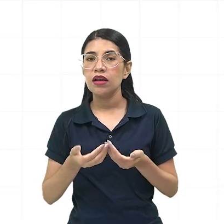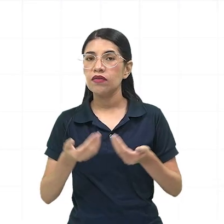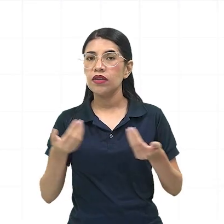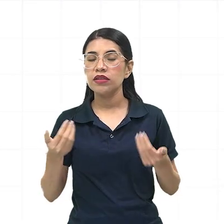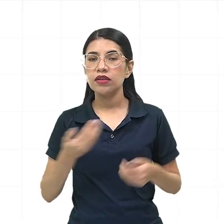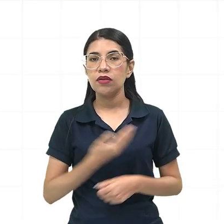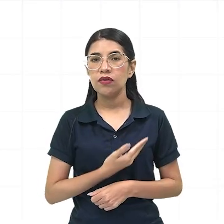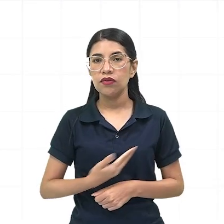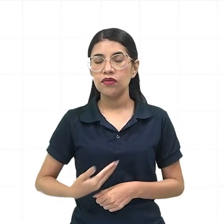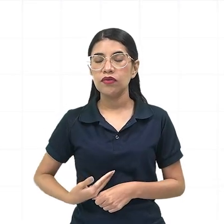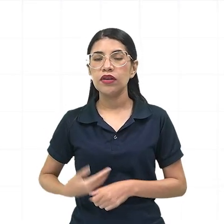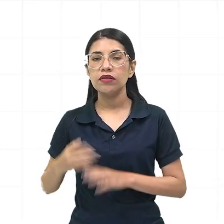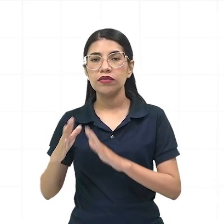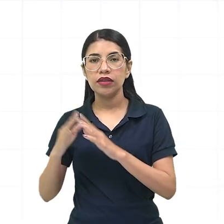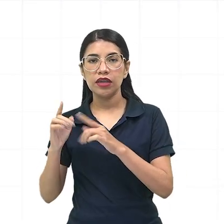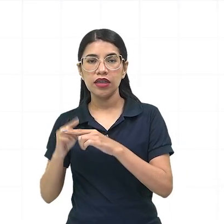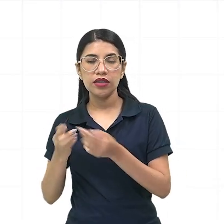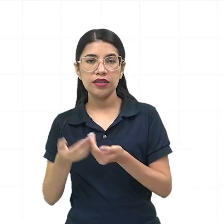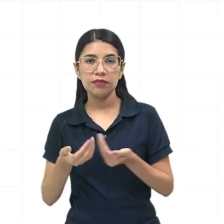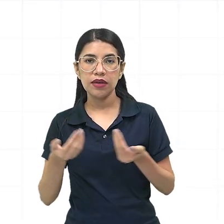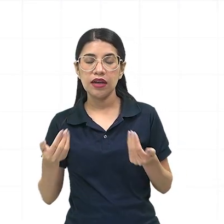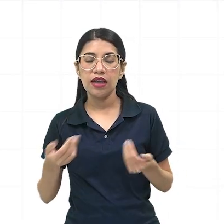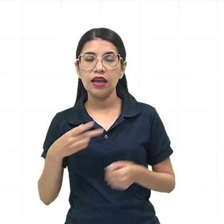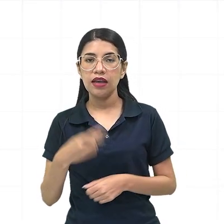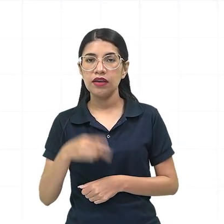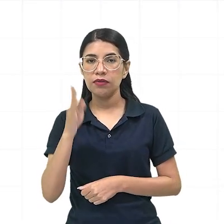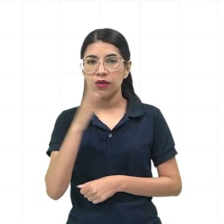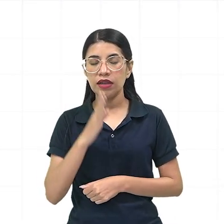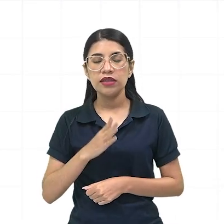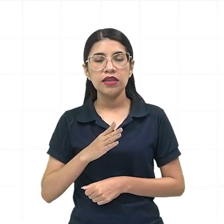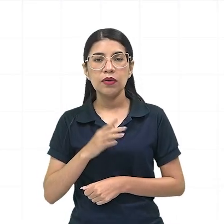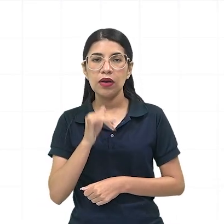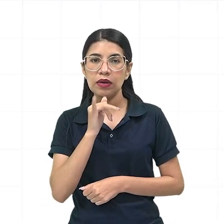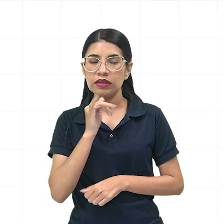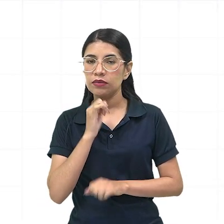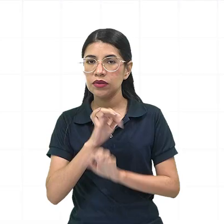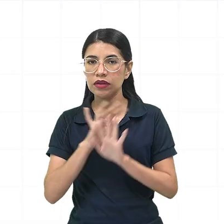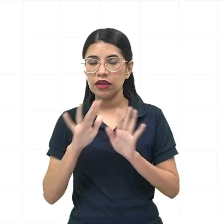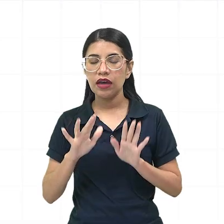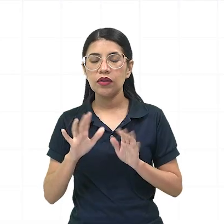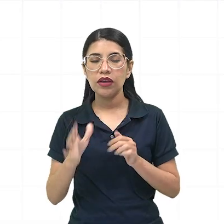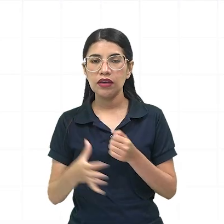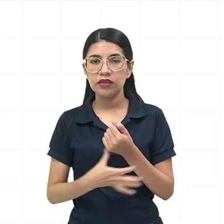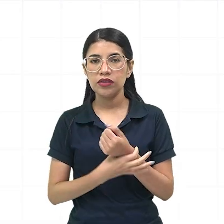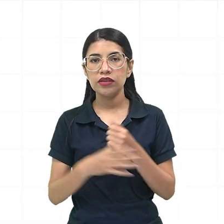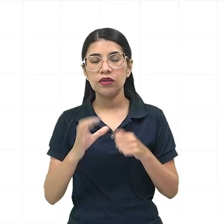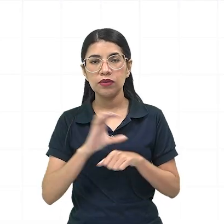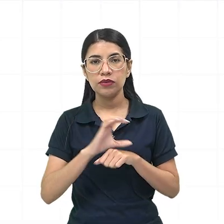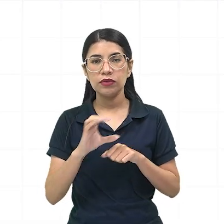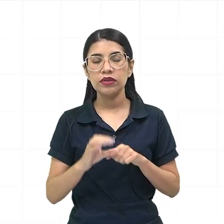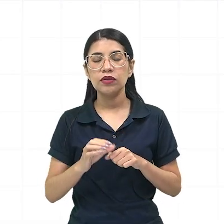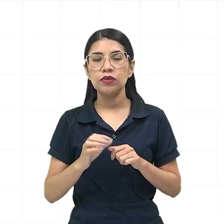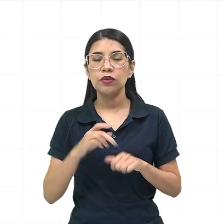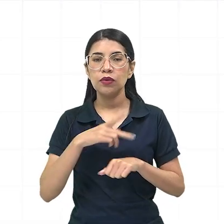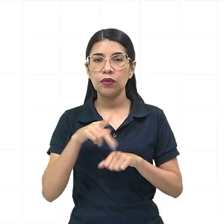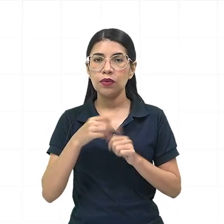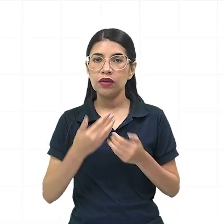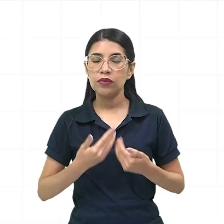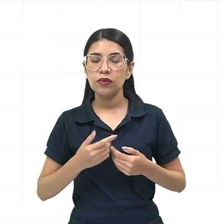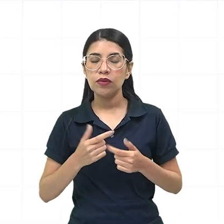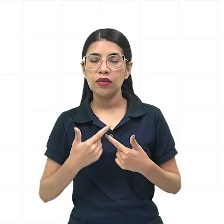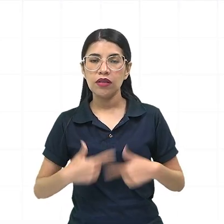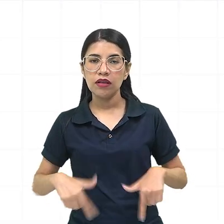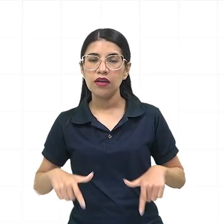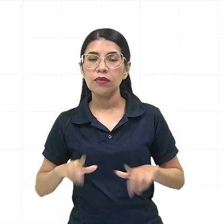entre Estado e religião. O Brasil é um Estado laico assegurado pela Constituição de 1988.